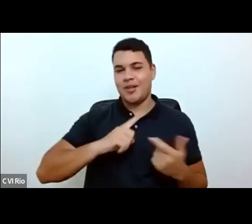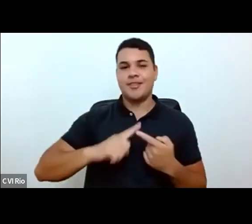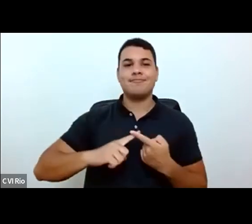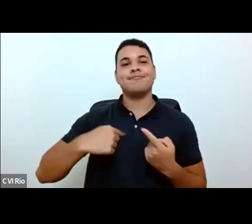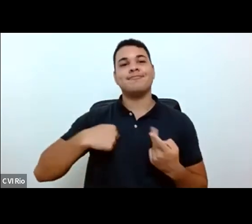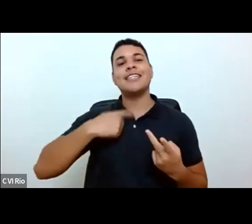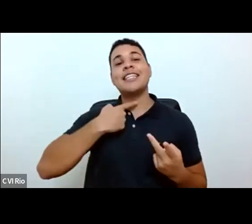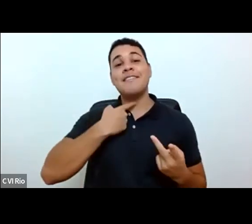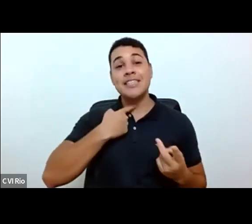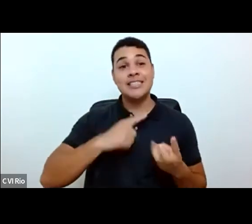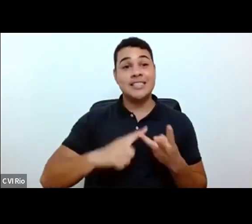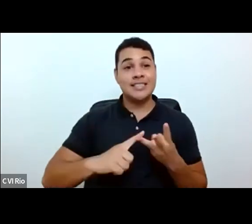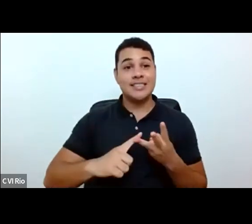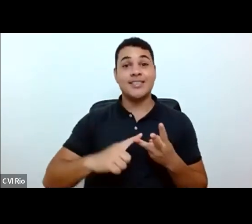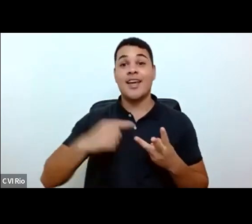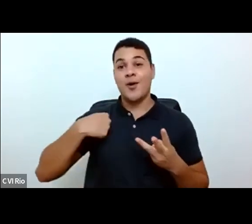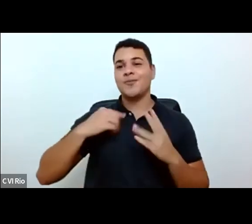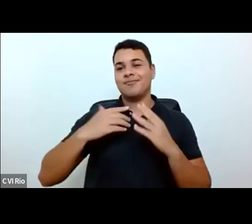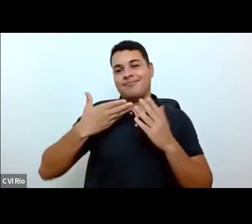cearense.